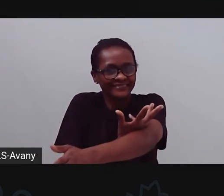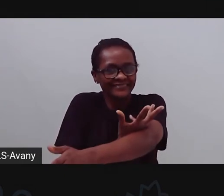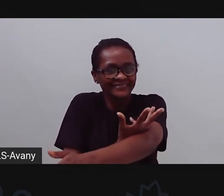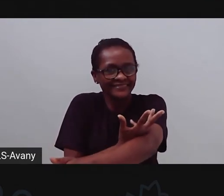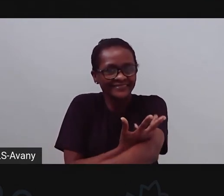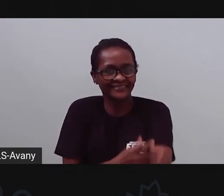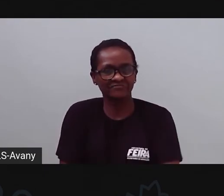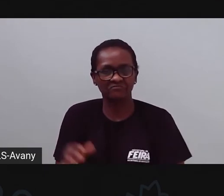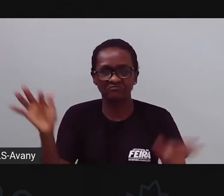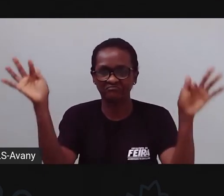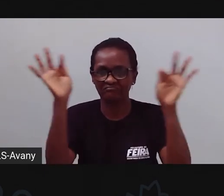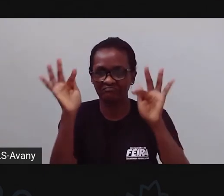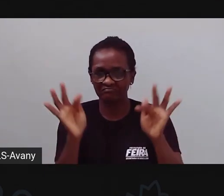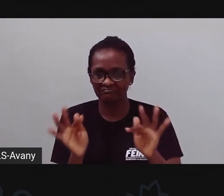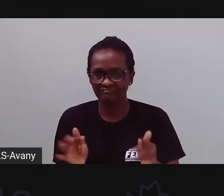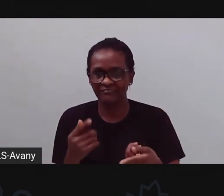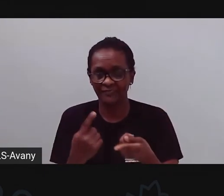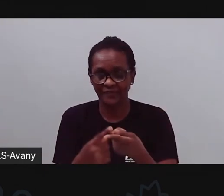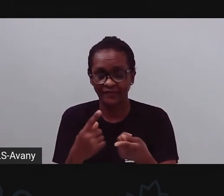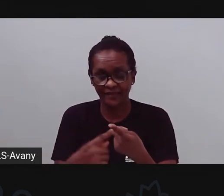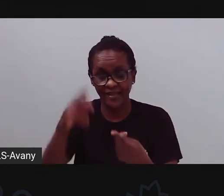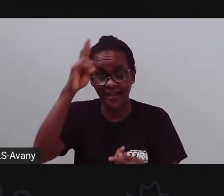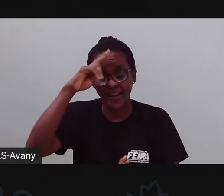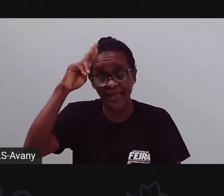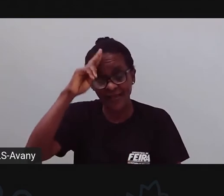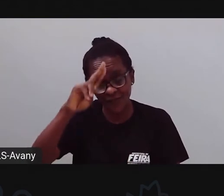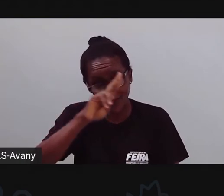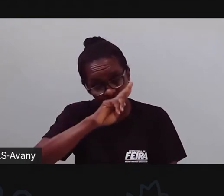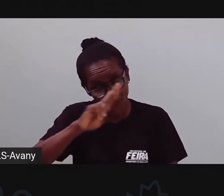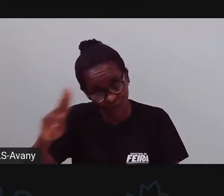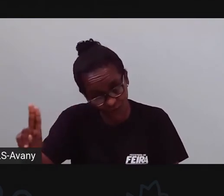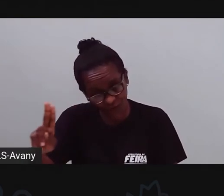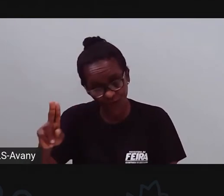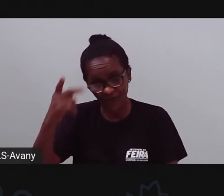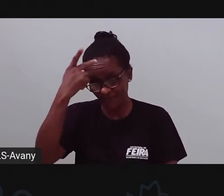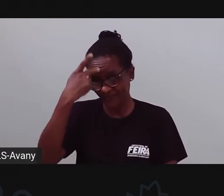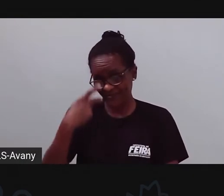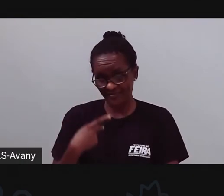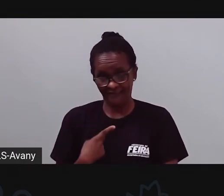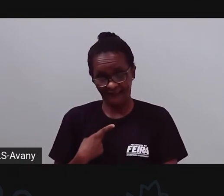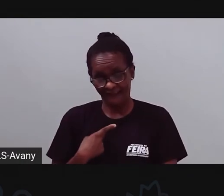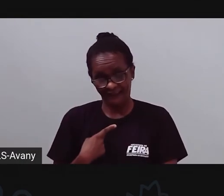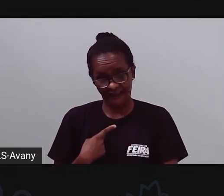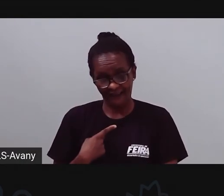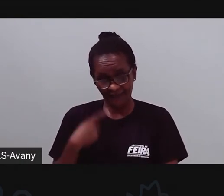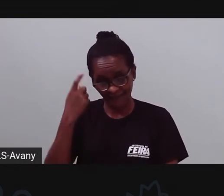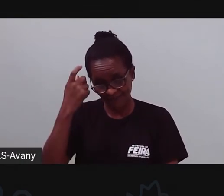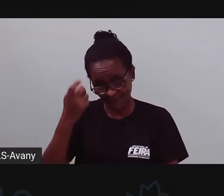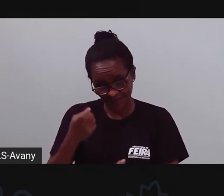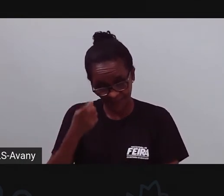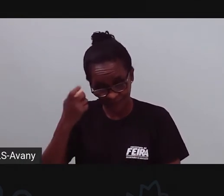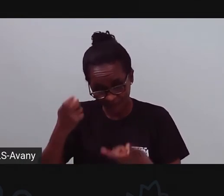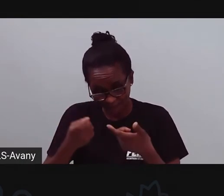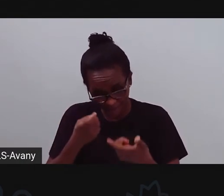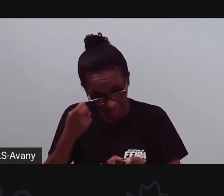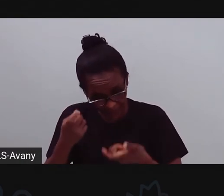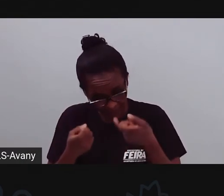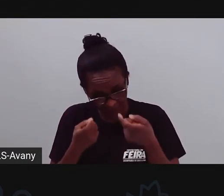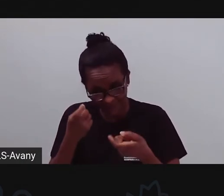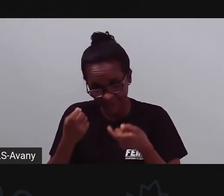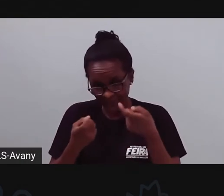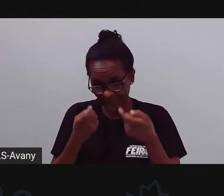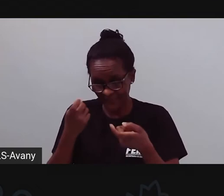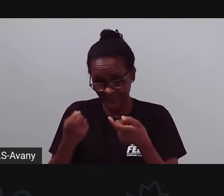ali escrito pela pessoa que tá convidando a gente fica muito feliz porque quer dizer que a pessoa se preocupou né teve todas as